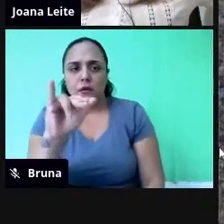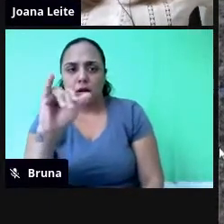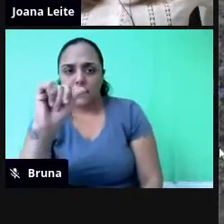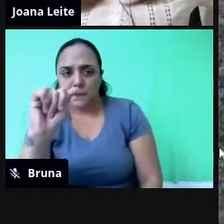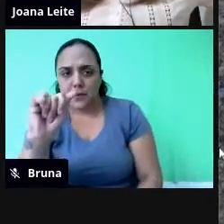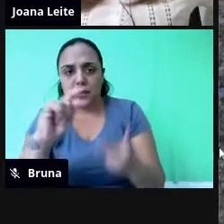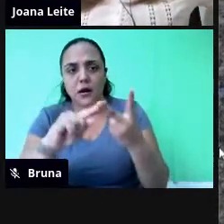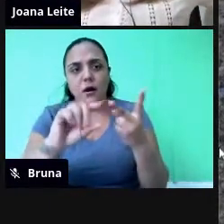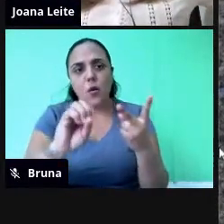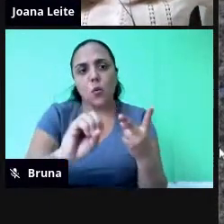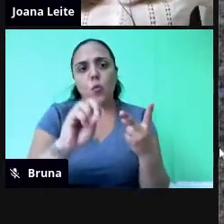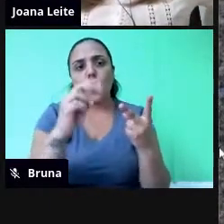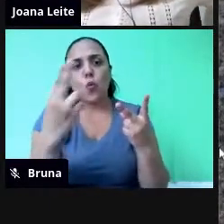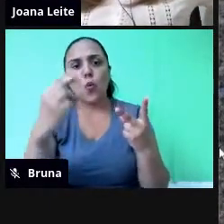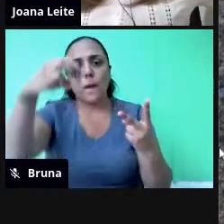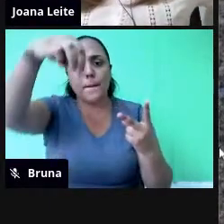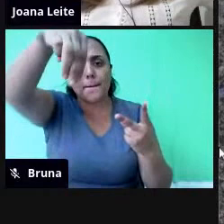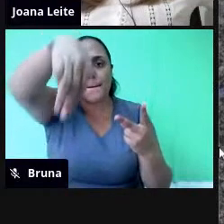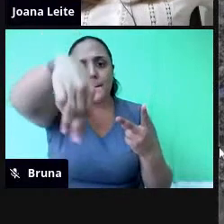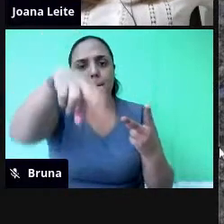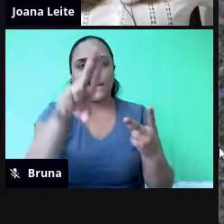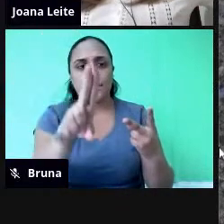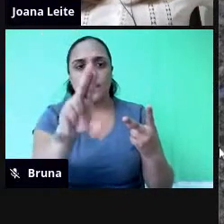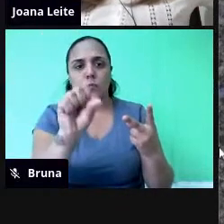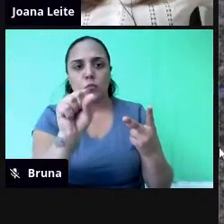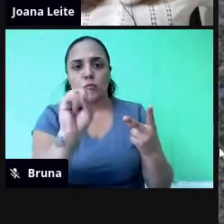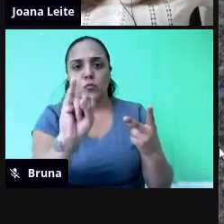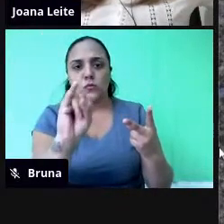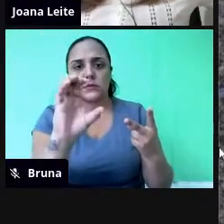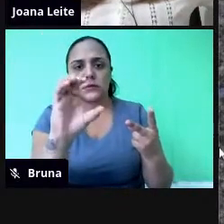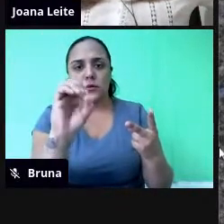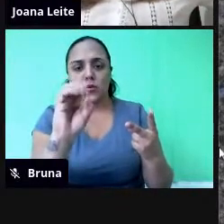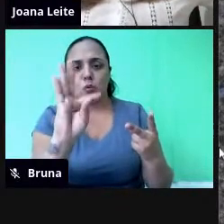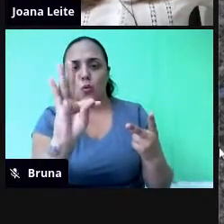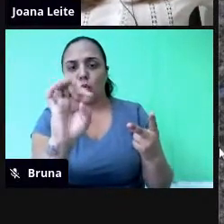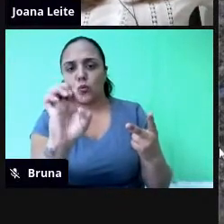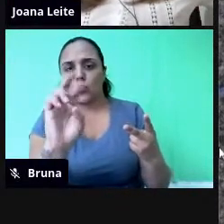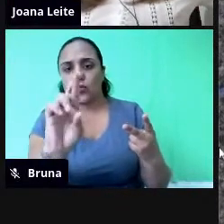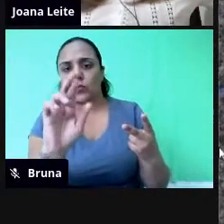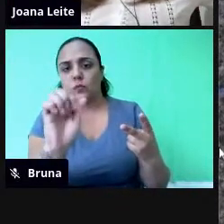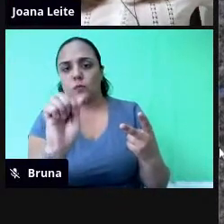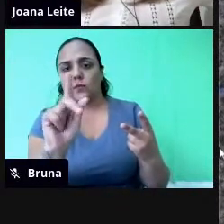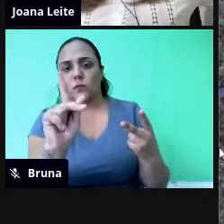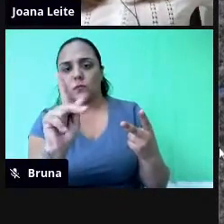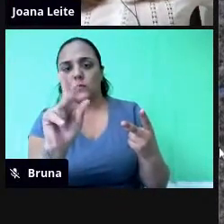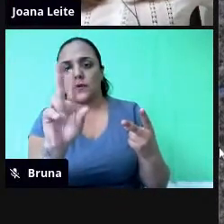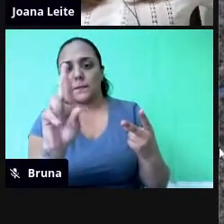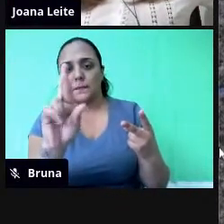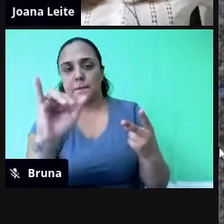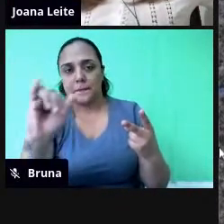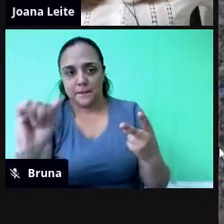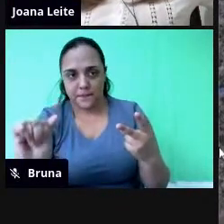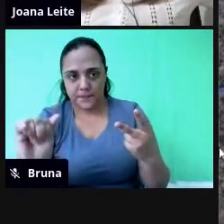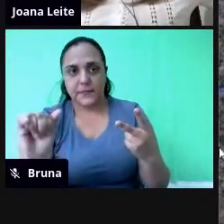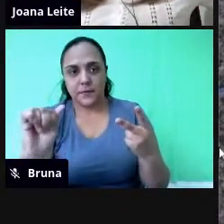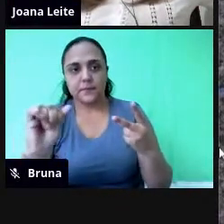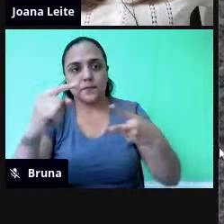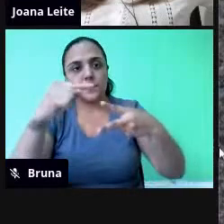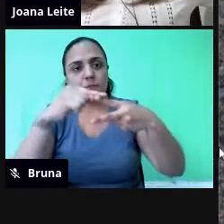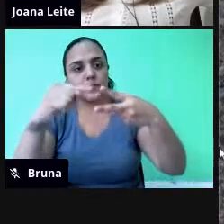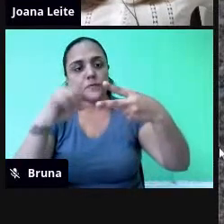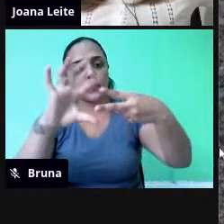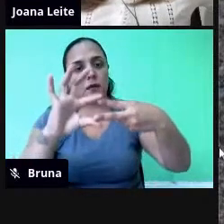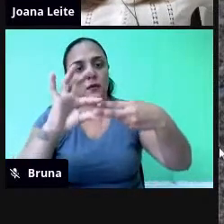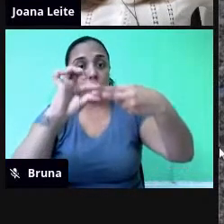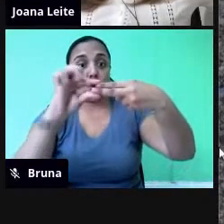também são formas, né, são estímulos e são tipos de tratamentos que vão estar em associação. Lembrando, não é só é uma